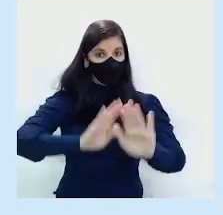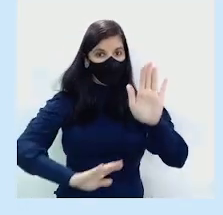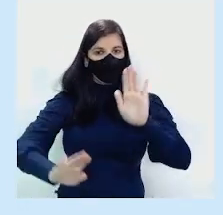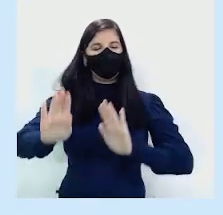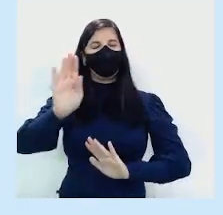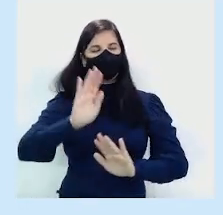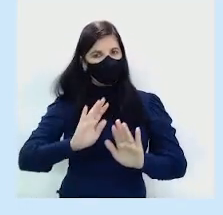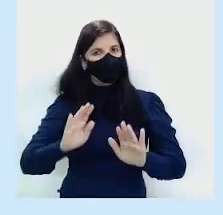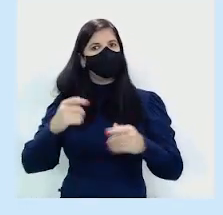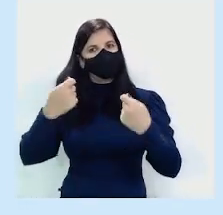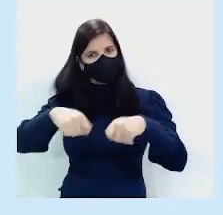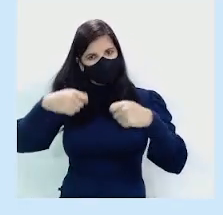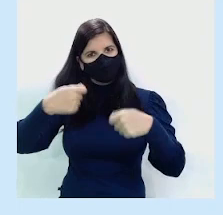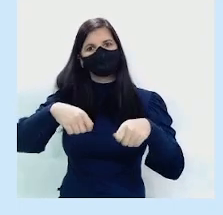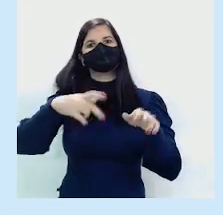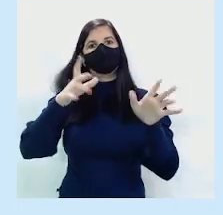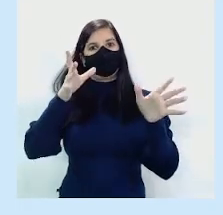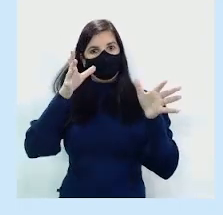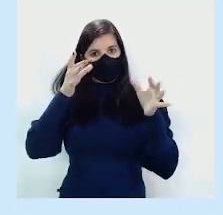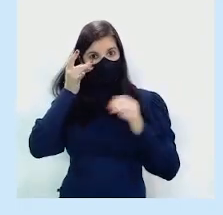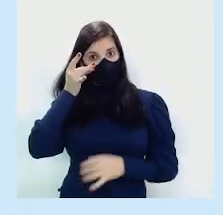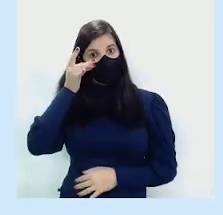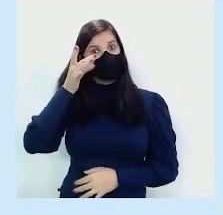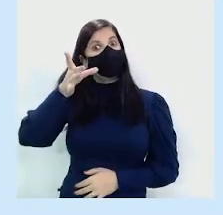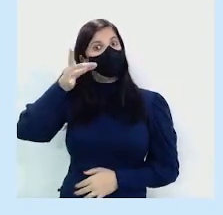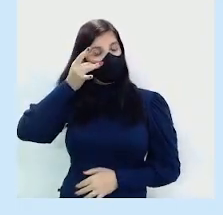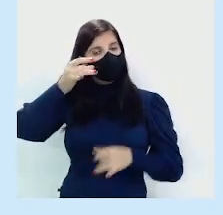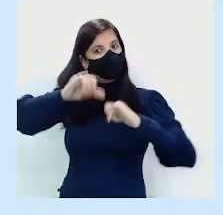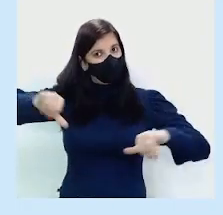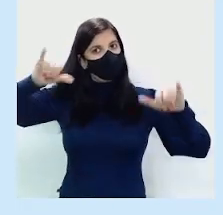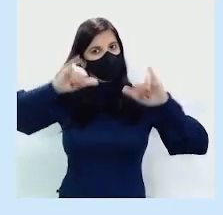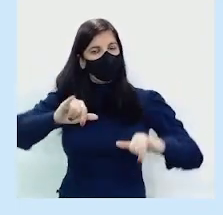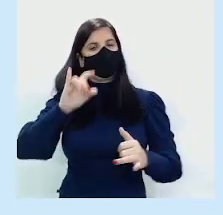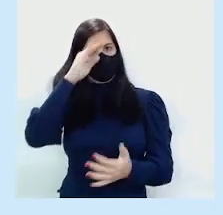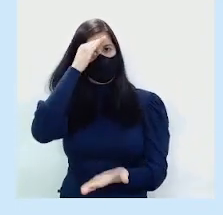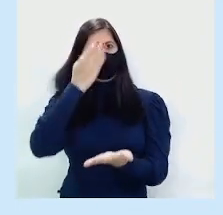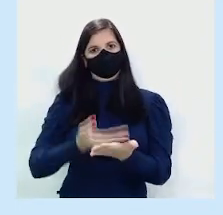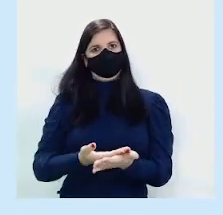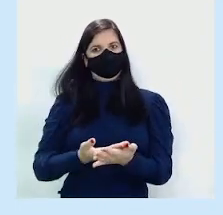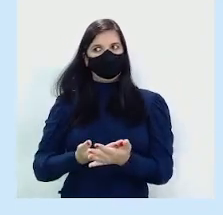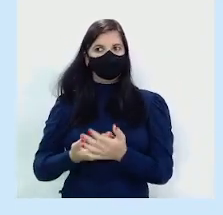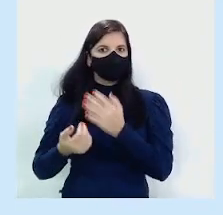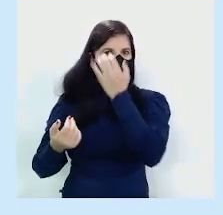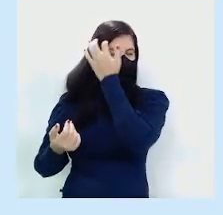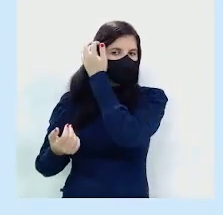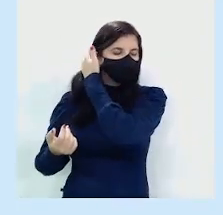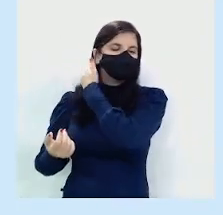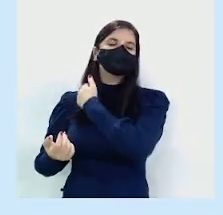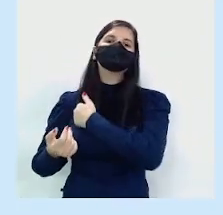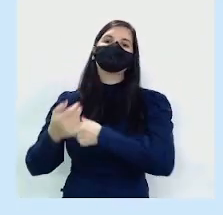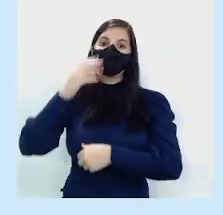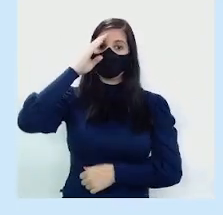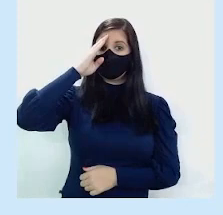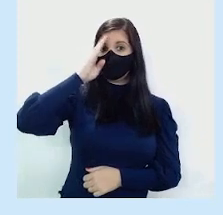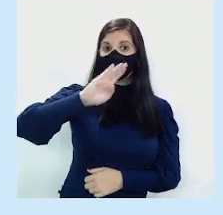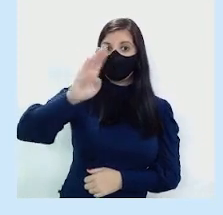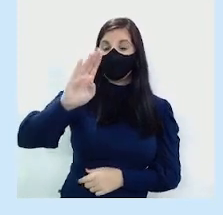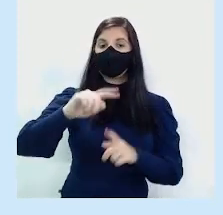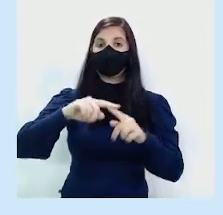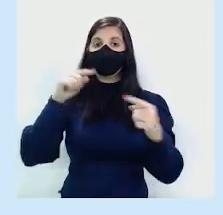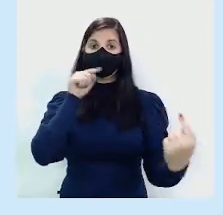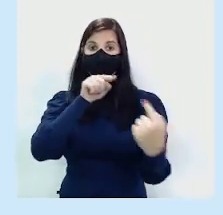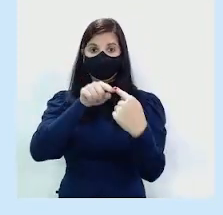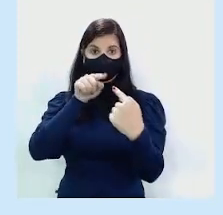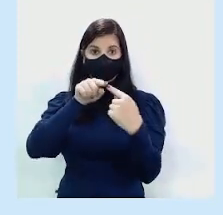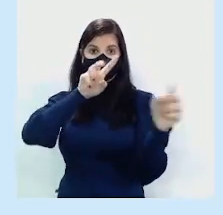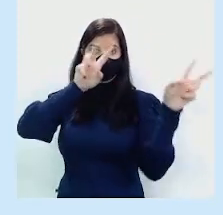casa, temos que prestar muita atenção nas informações que nós recebemos, principalmente se